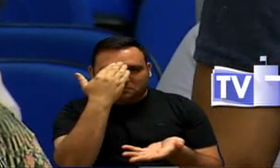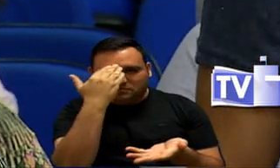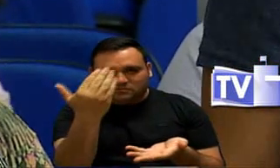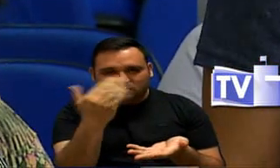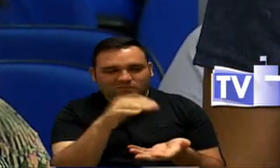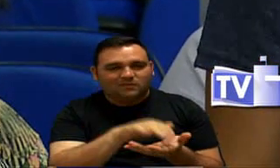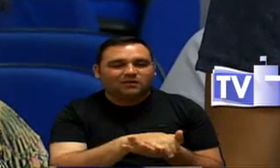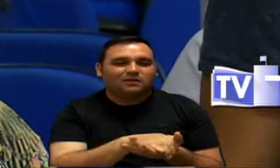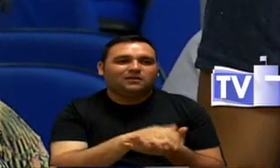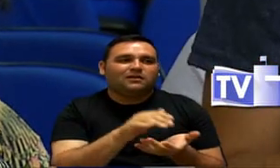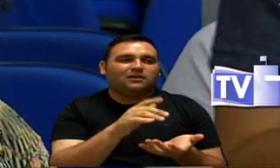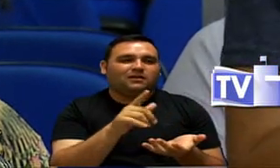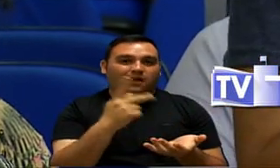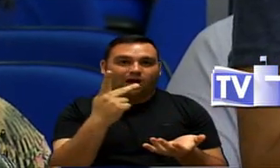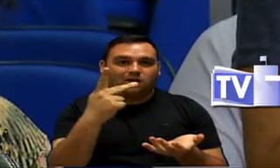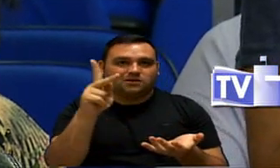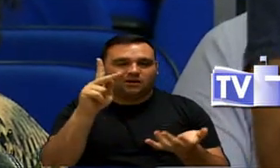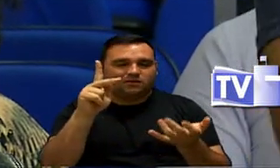Agradecer pela tua